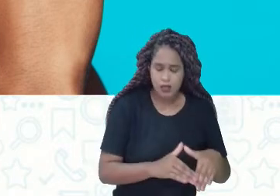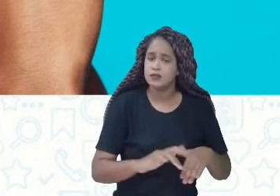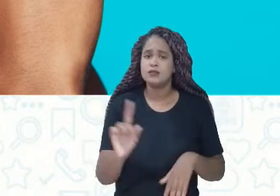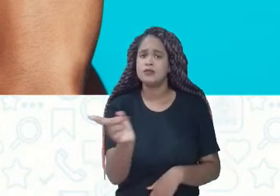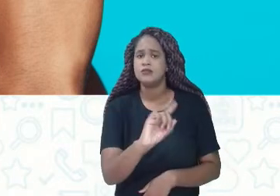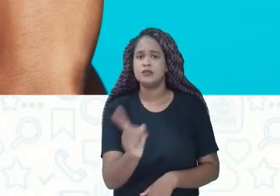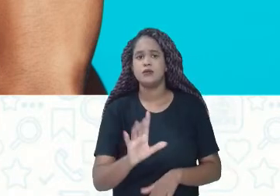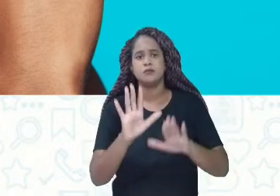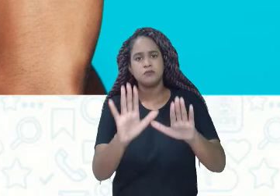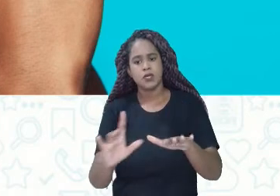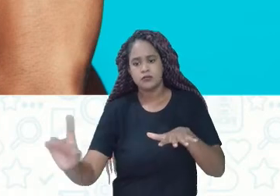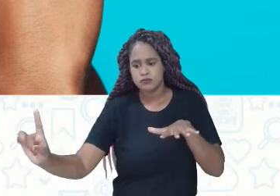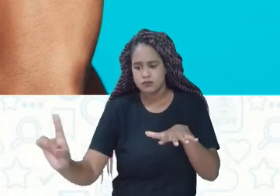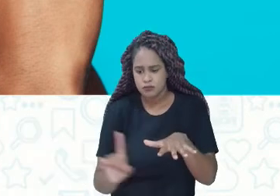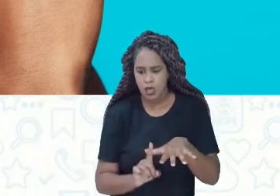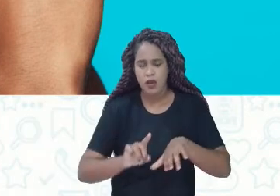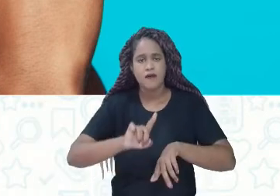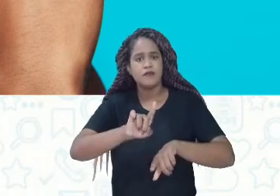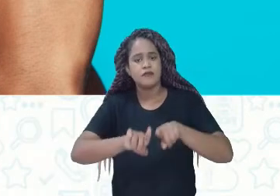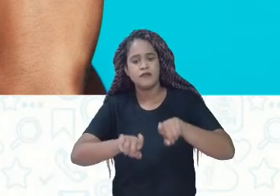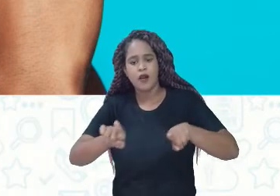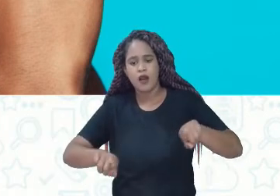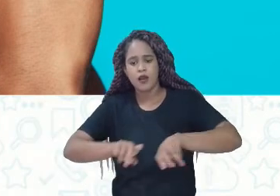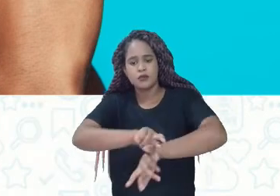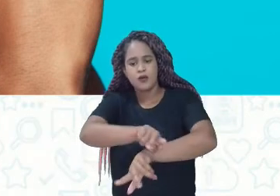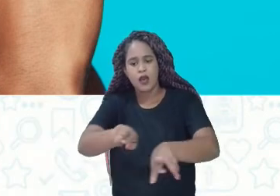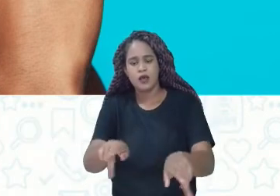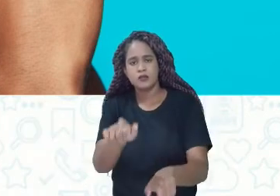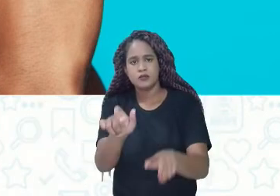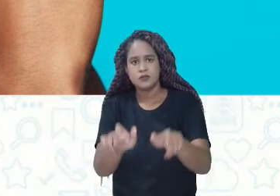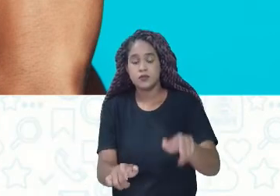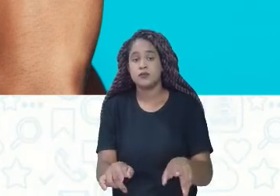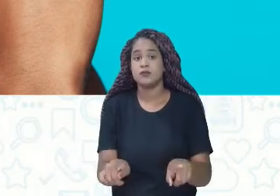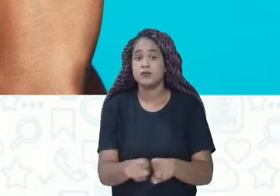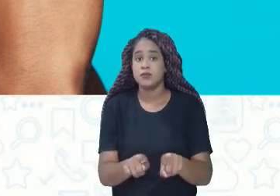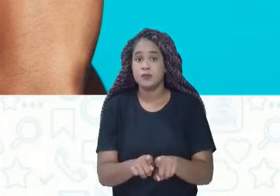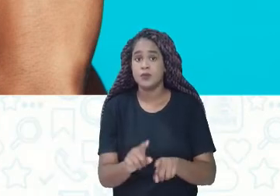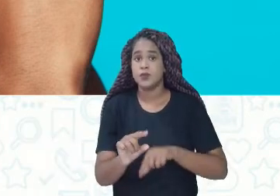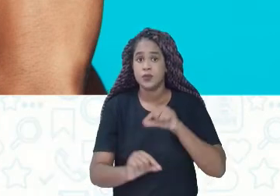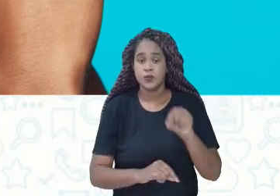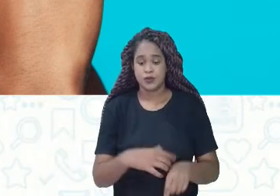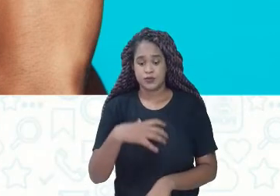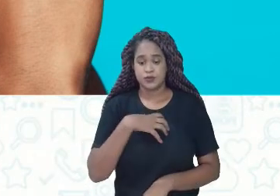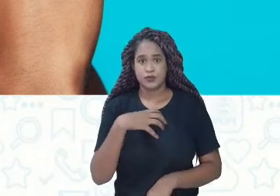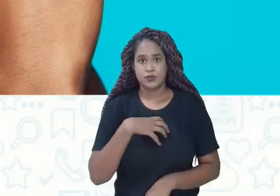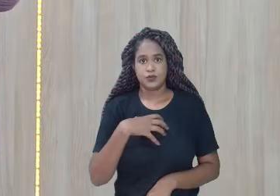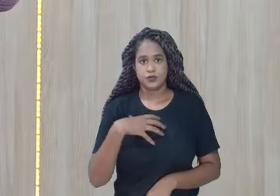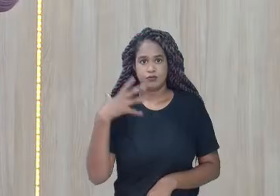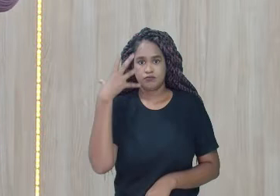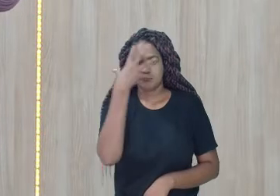mais plurais e ricos, inclusive os padrões de beleza, né? Porque muito se